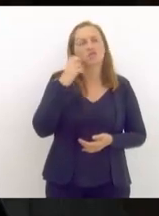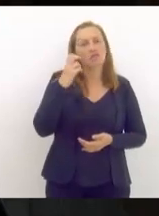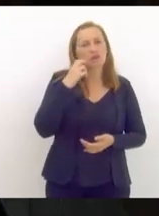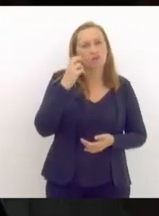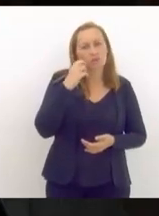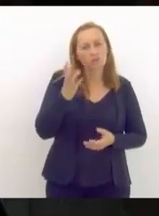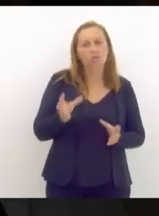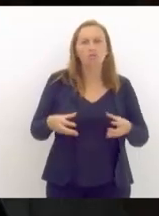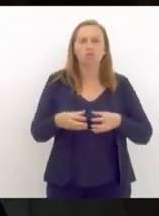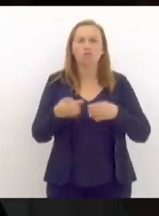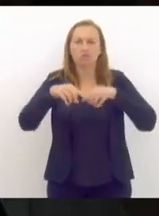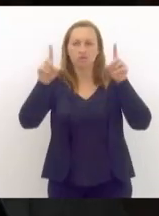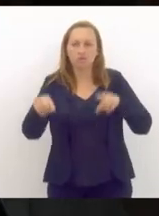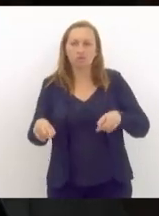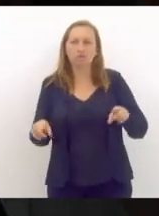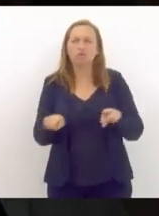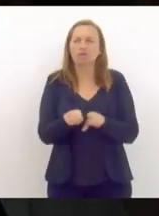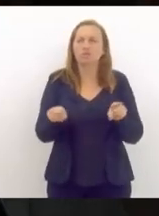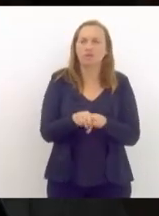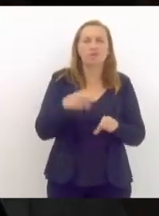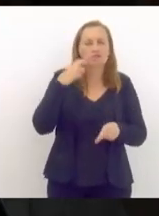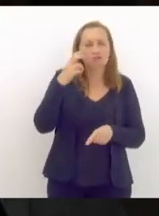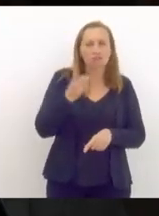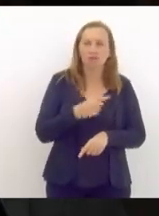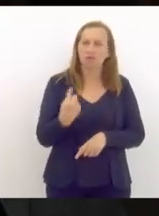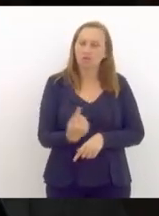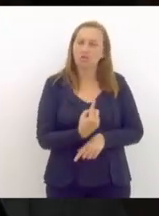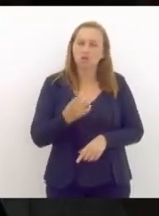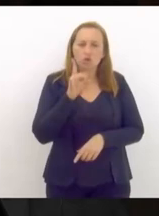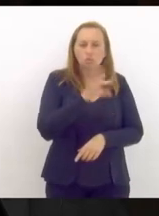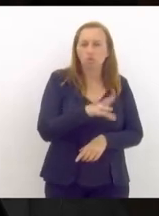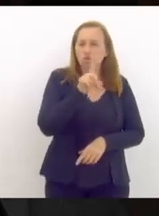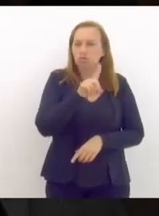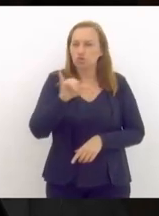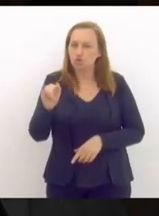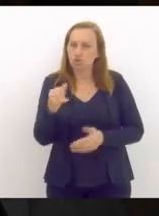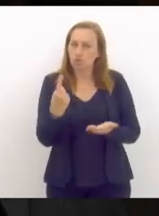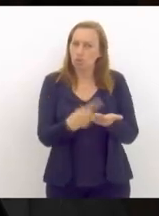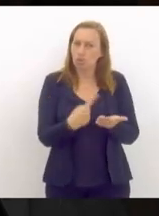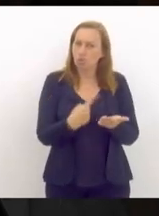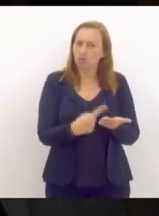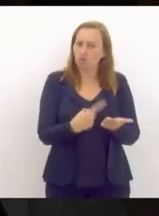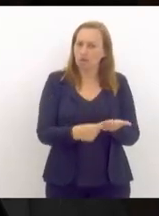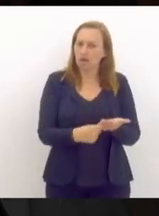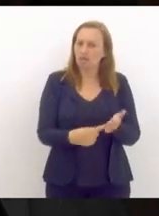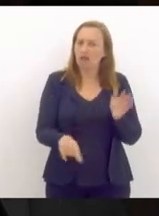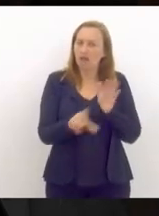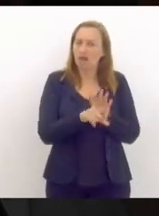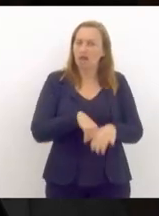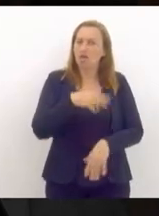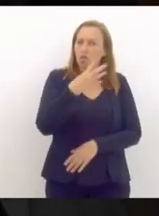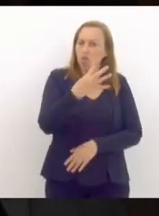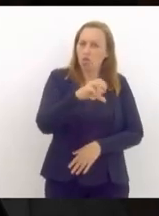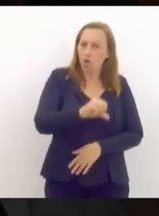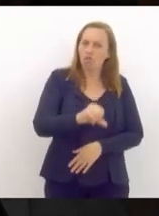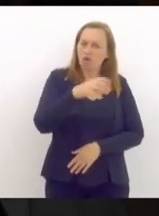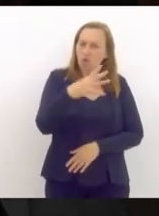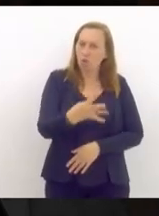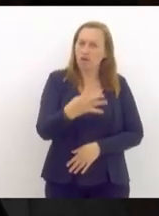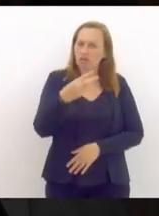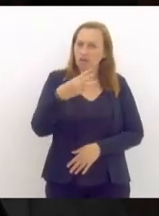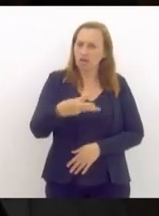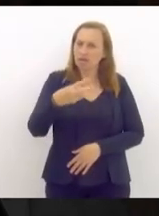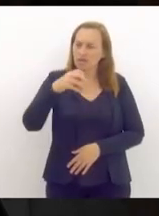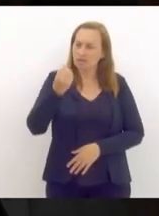um desrespeito com o Parlamento, que a gente chegue nesse último dia previsto na lei 9436 de 2021 para